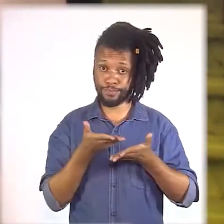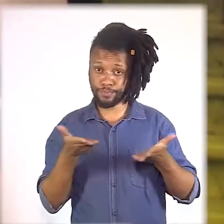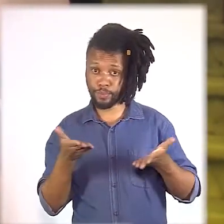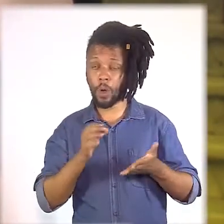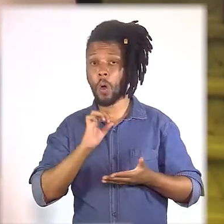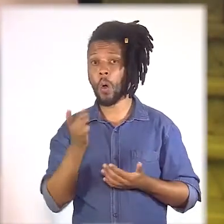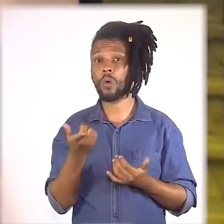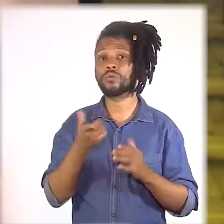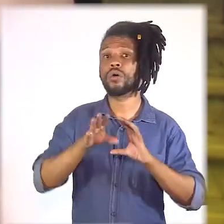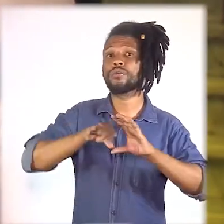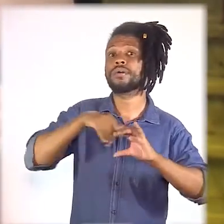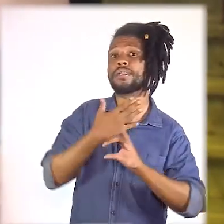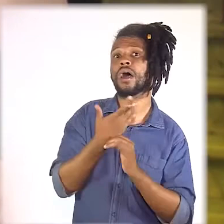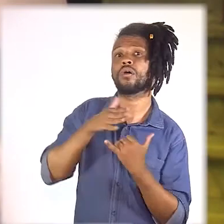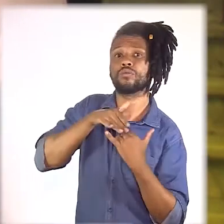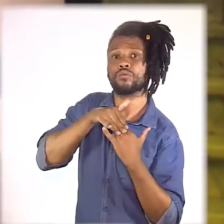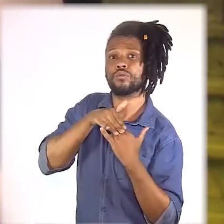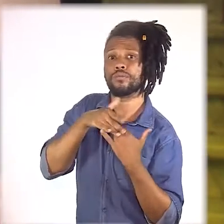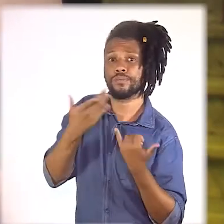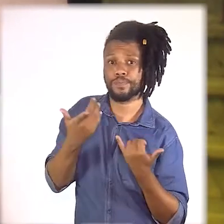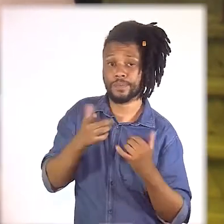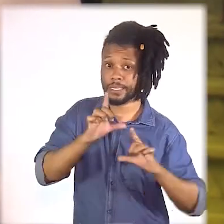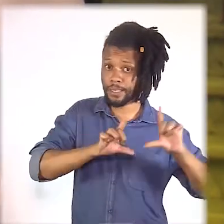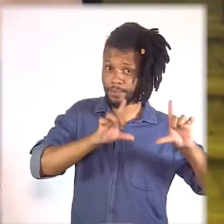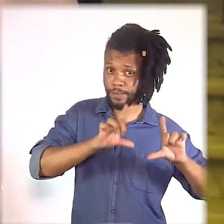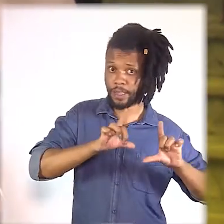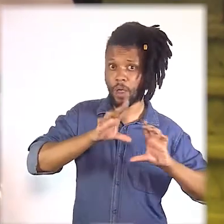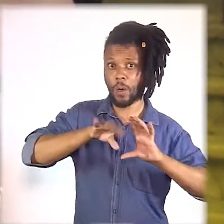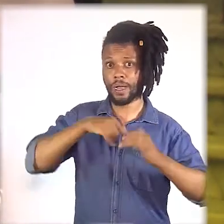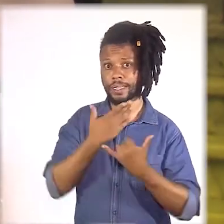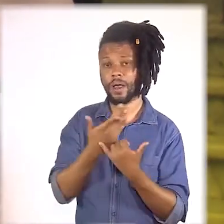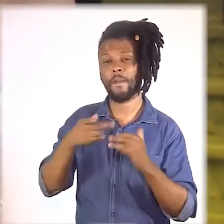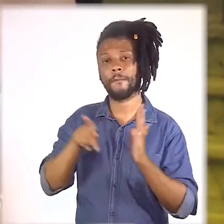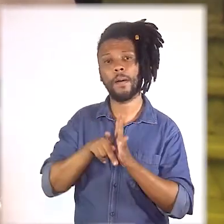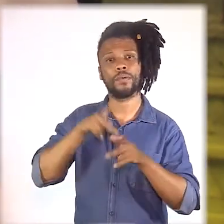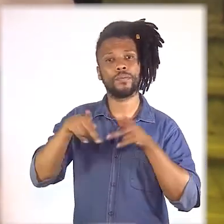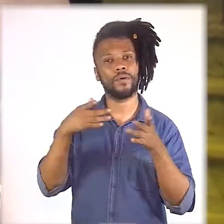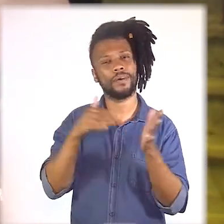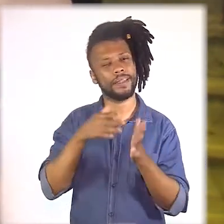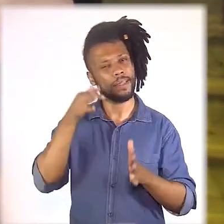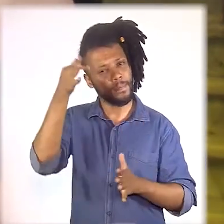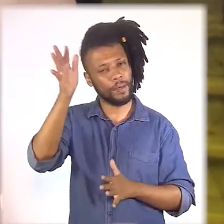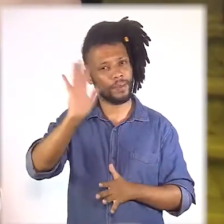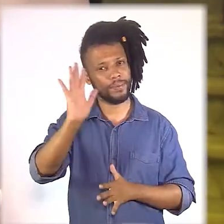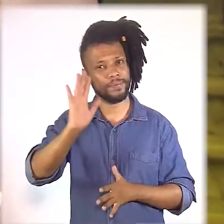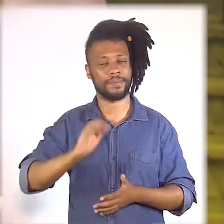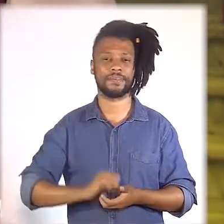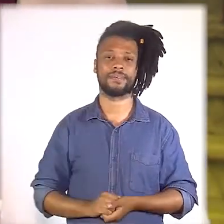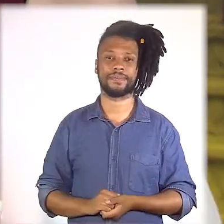acessar o nosso site ou então o nosso canal no YouTube. TV Alerj, Canal do Povo. Até a próxima.